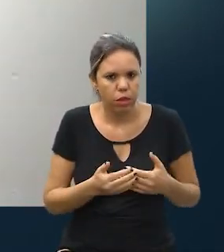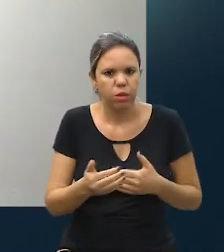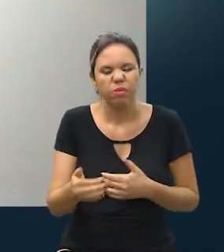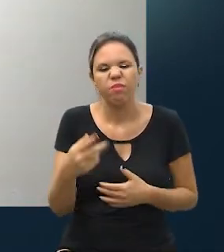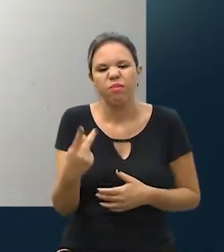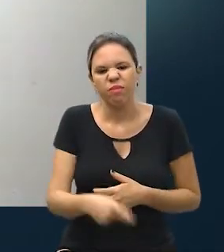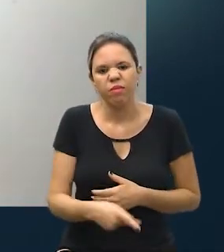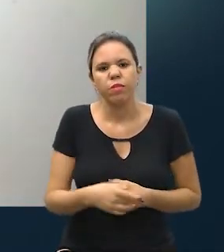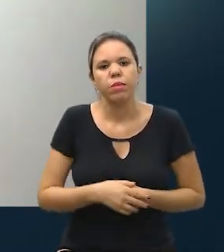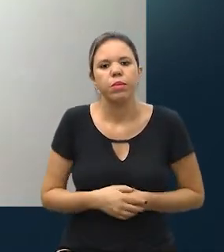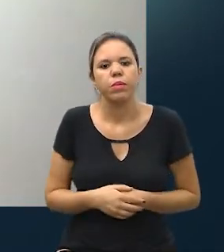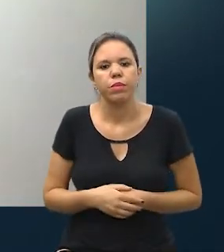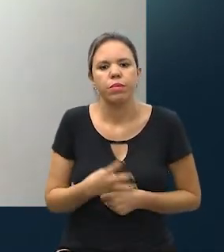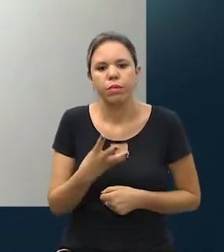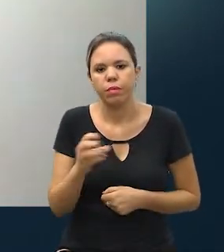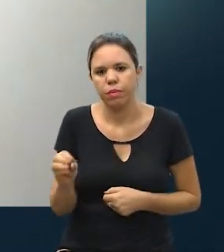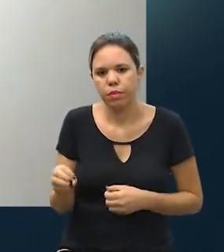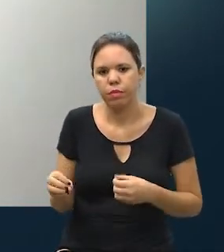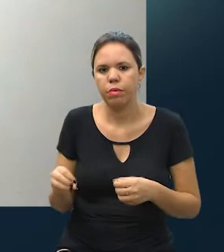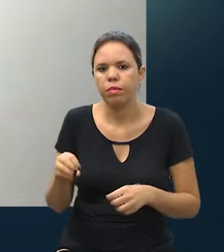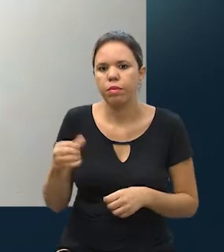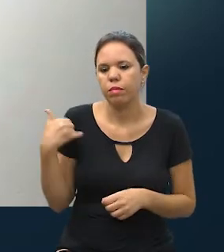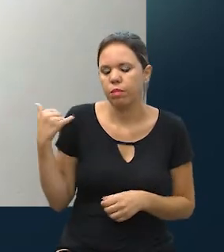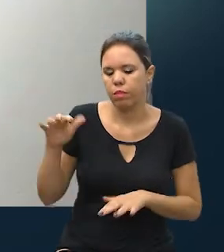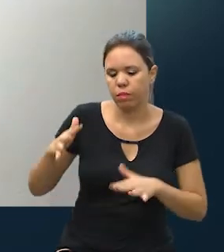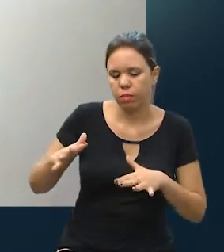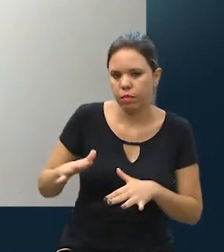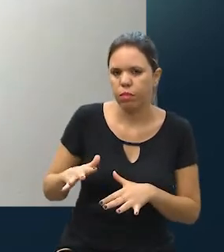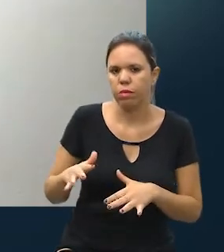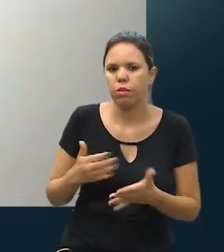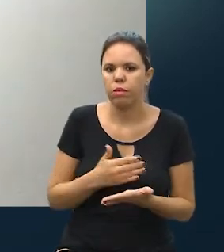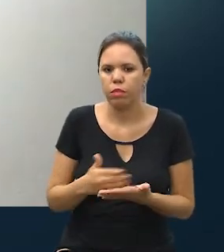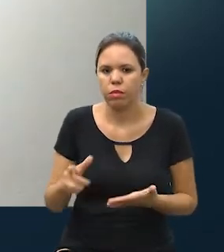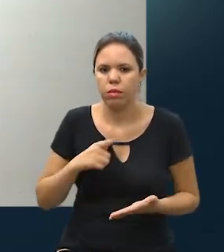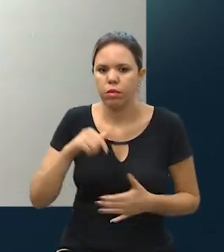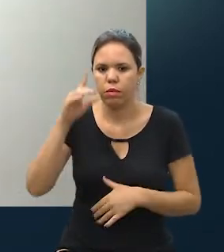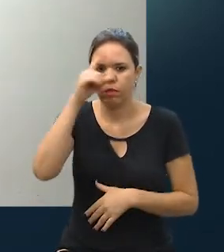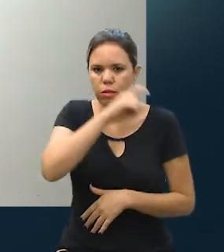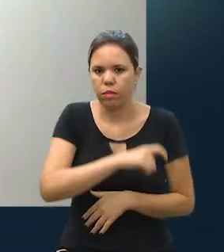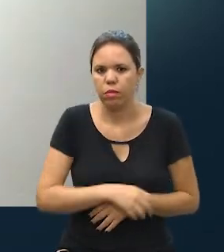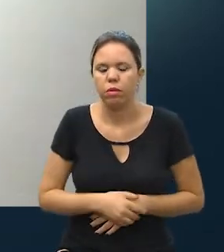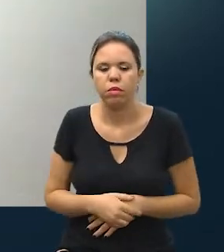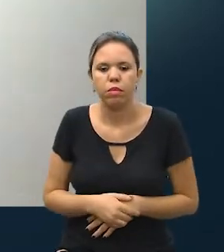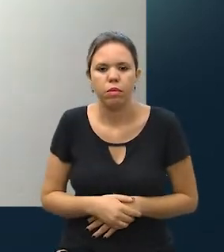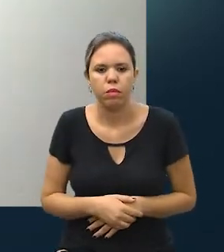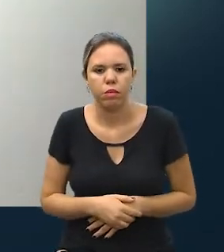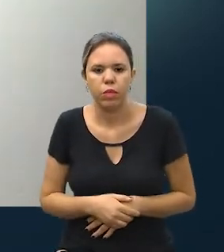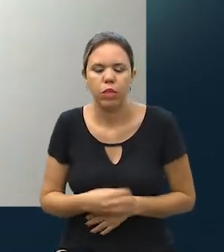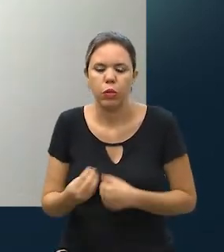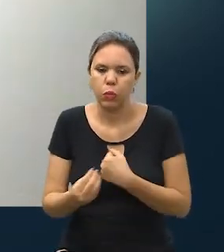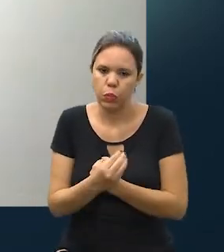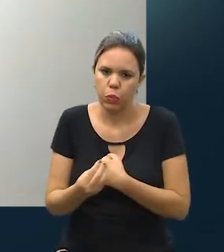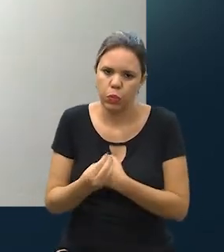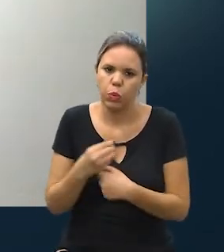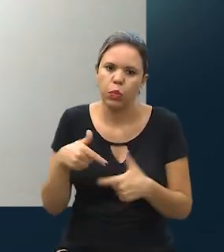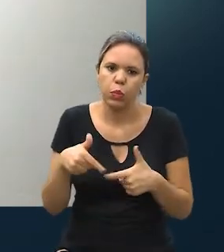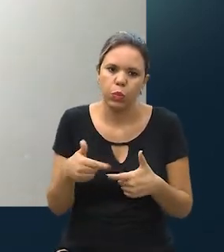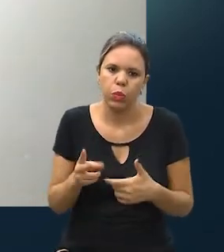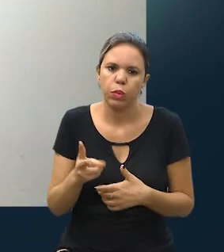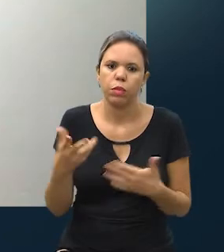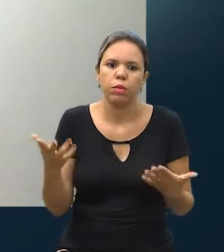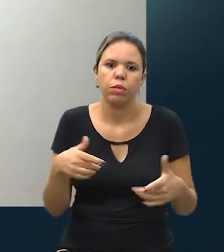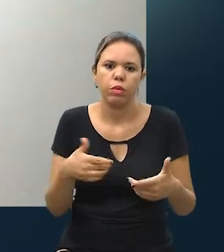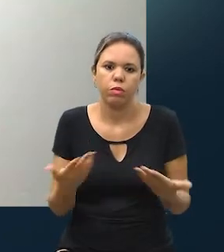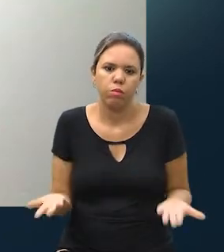aí dos 40 anos, mais ou menos, a gente começa a ter mais dificuldade para se manter no mercado